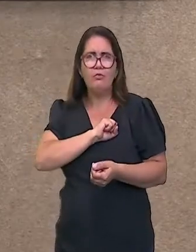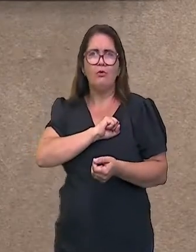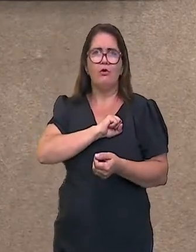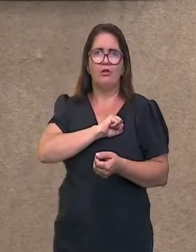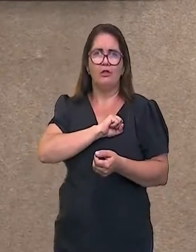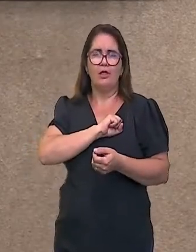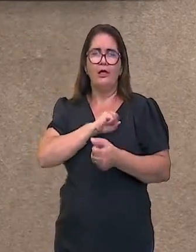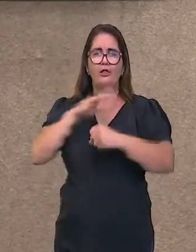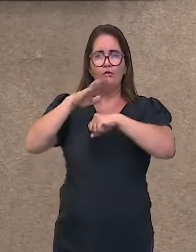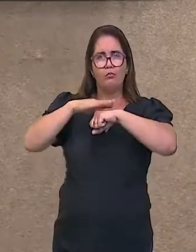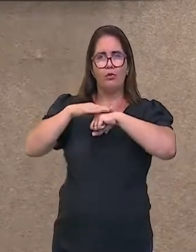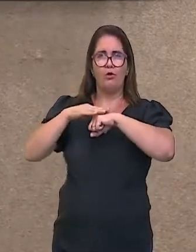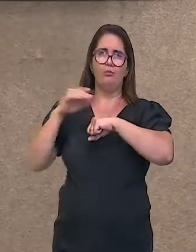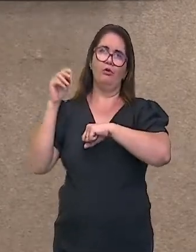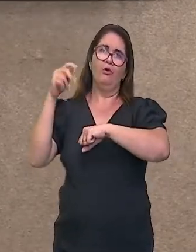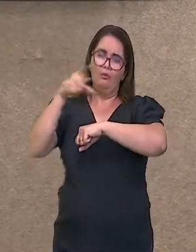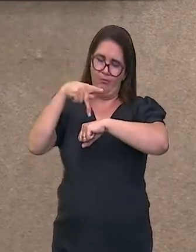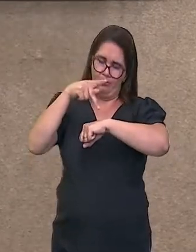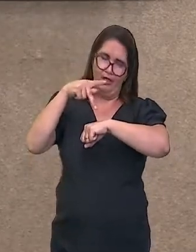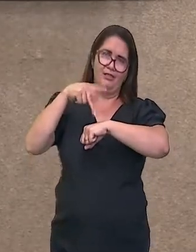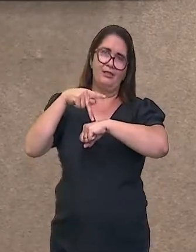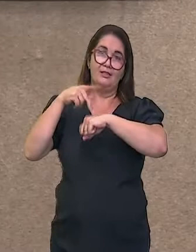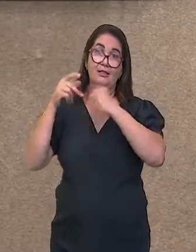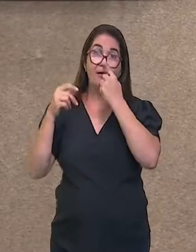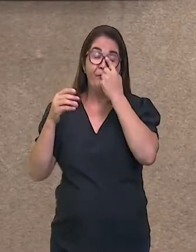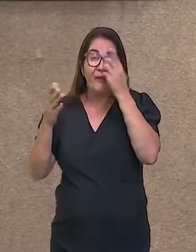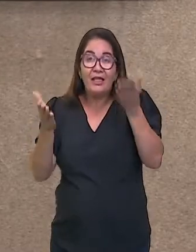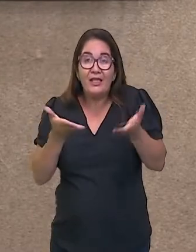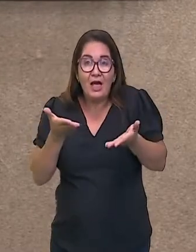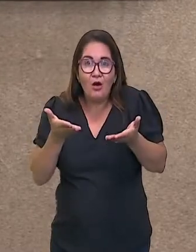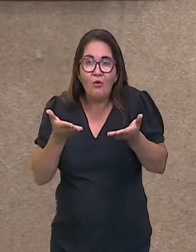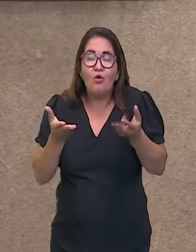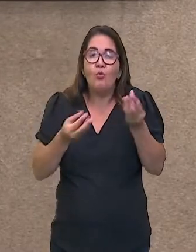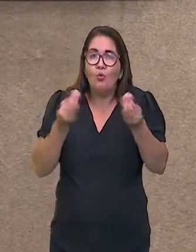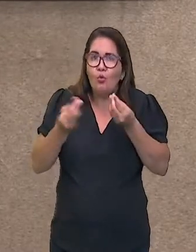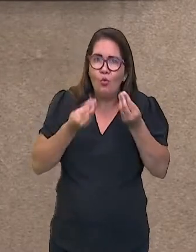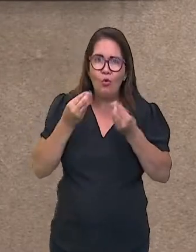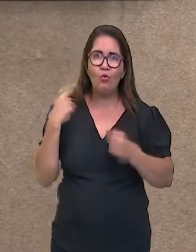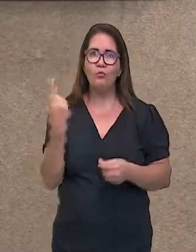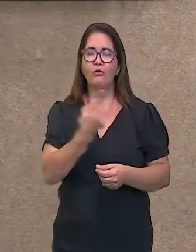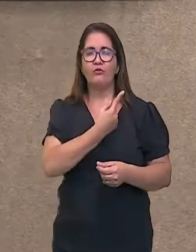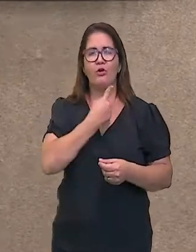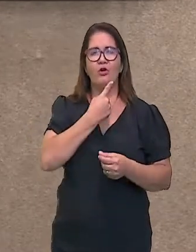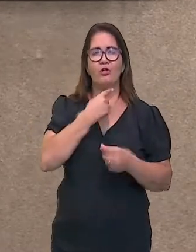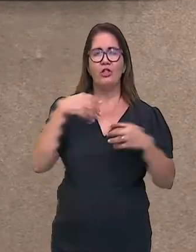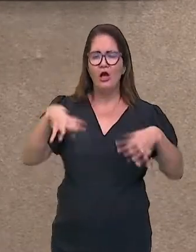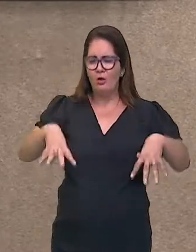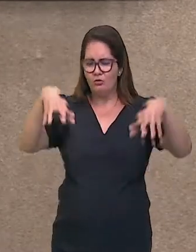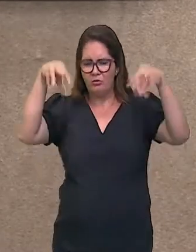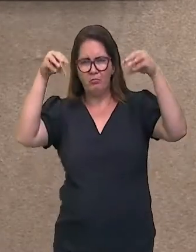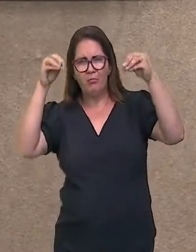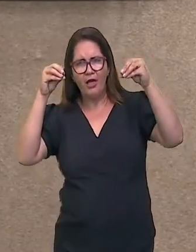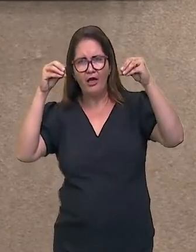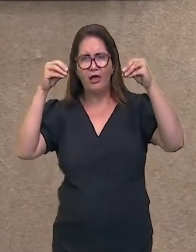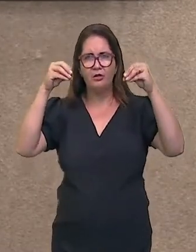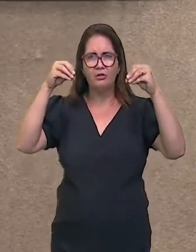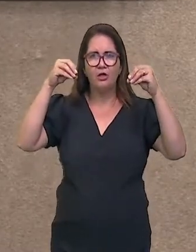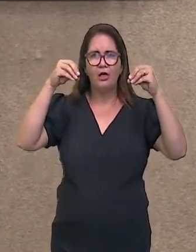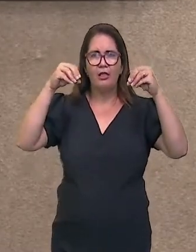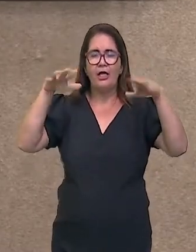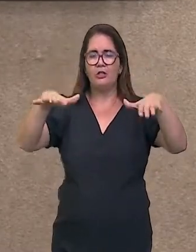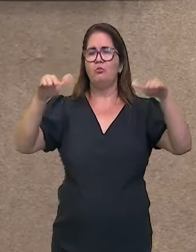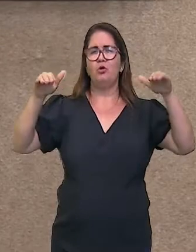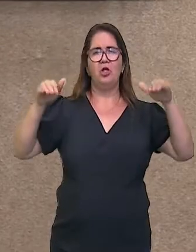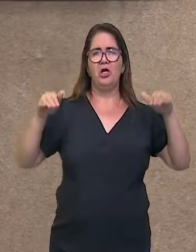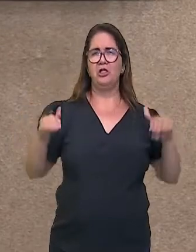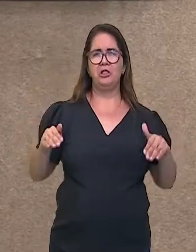foram destituindo sistemas políticos, monarquias absolutas, pelas monarquias parlamentares,